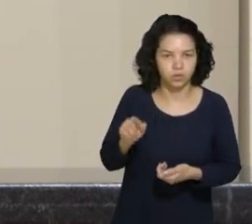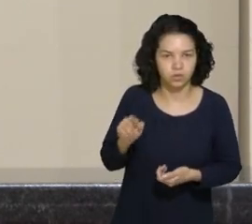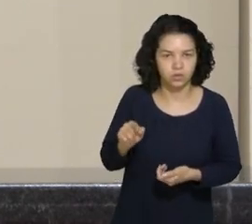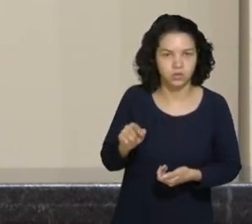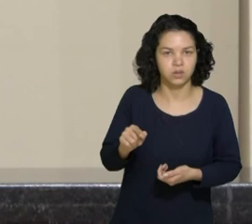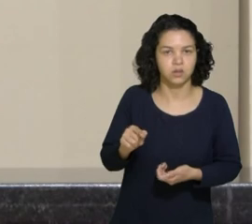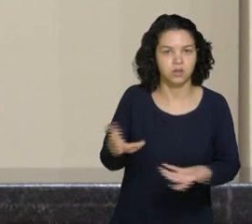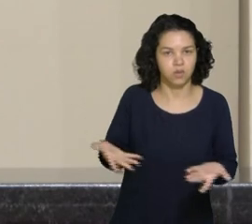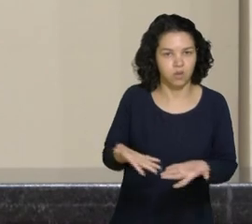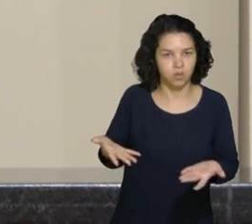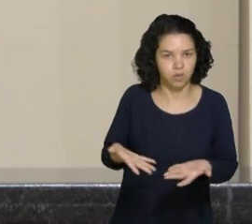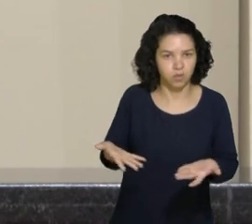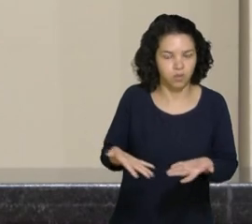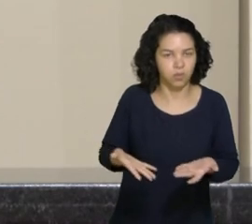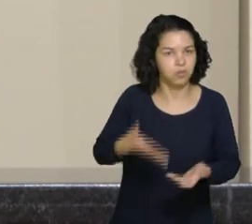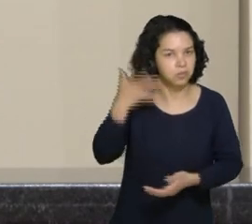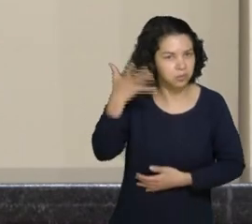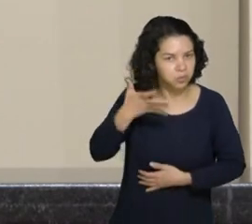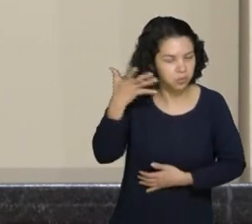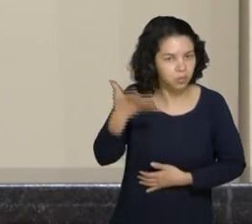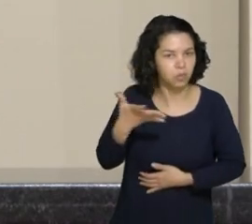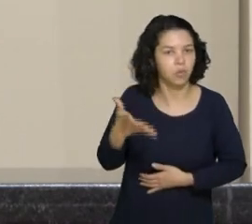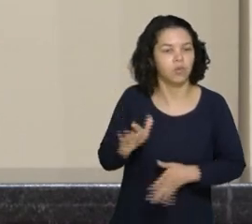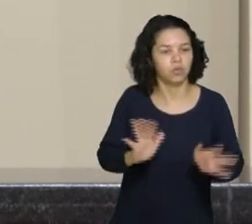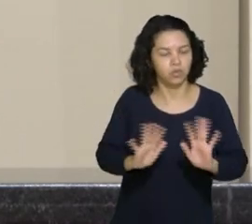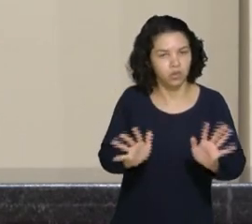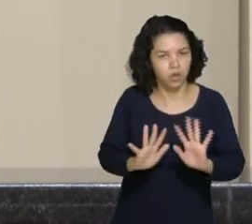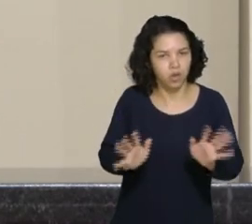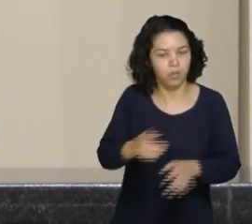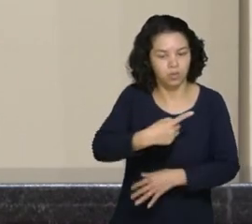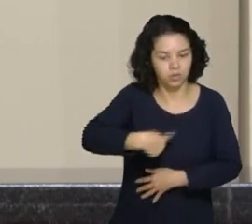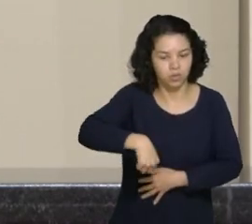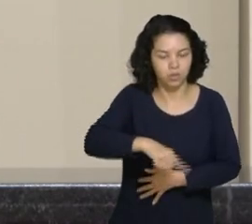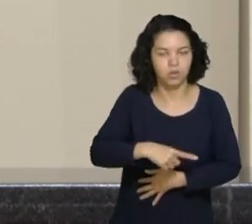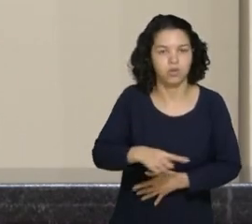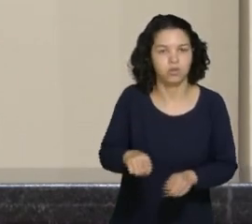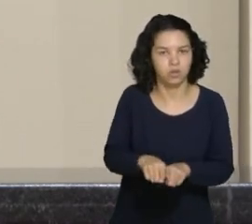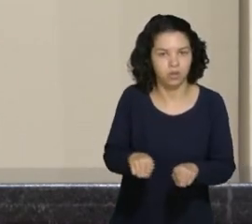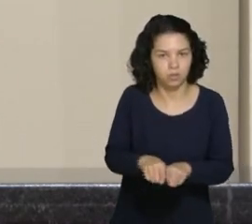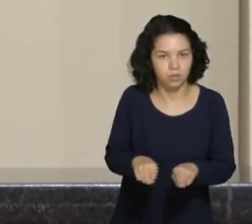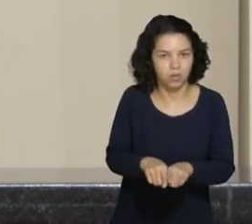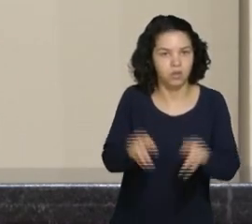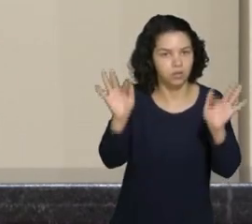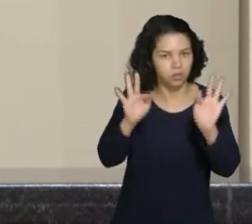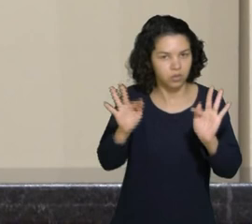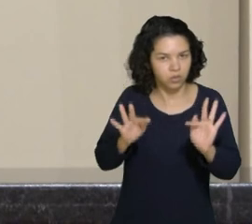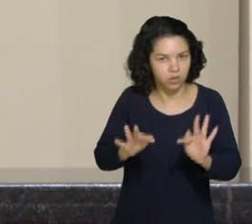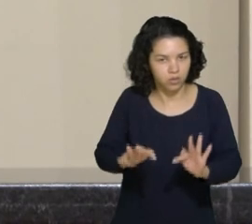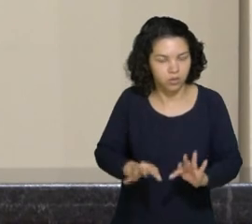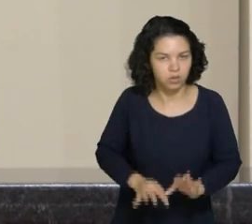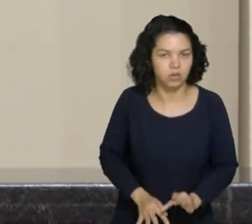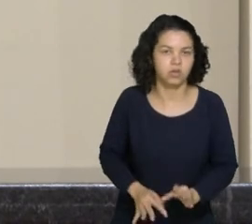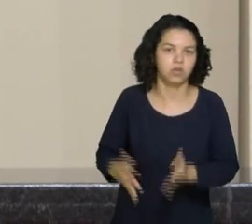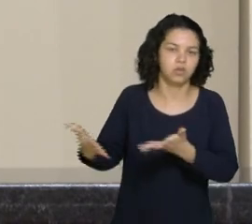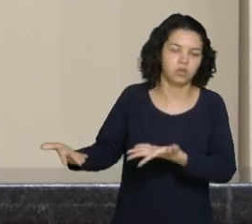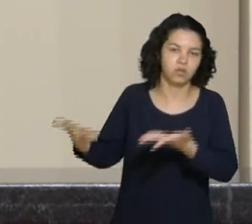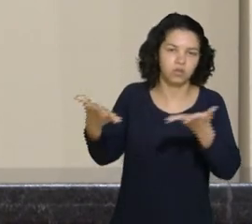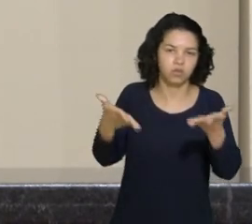saída hoje da casa mas a casa também feliz com a chegada do nosso colega